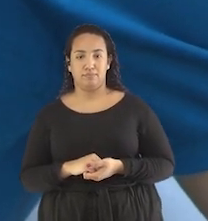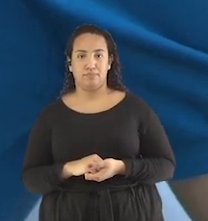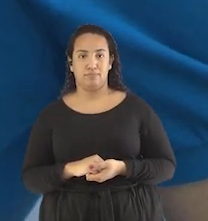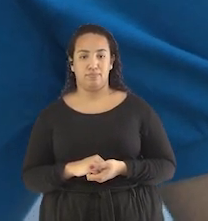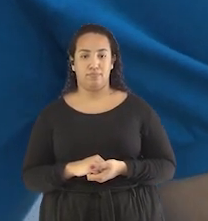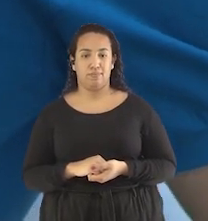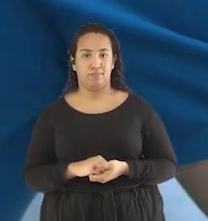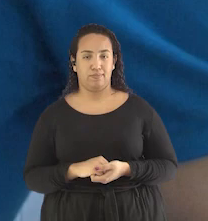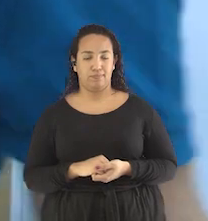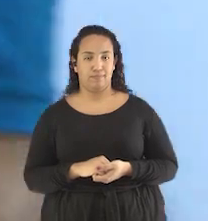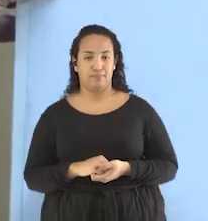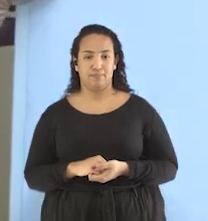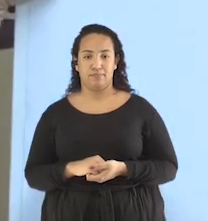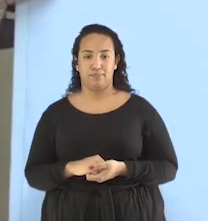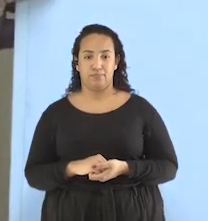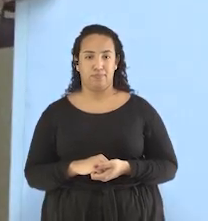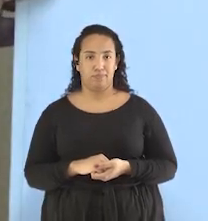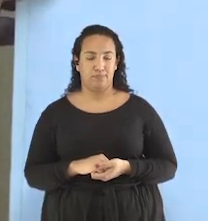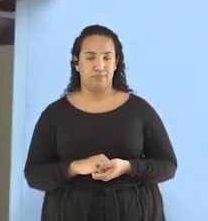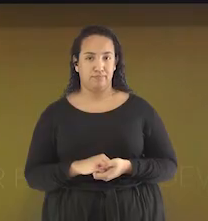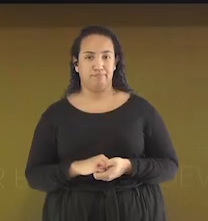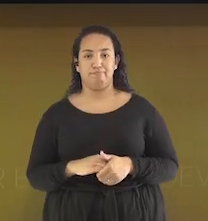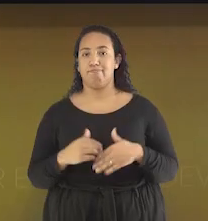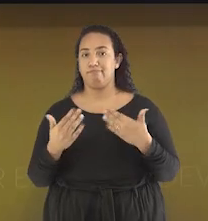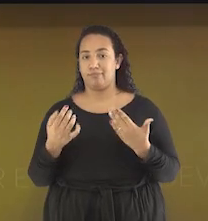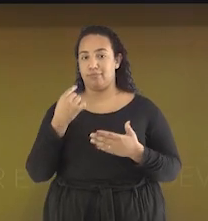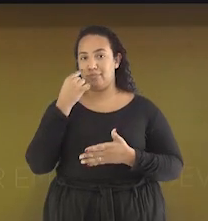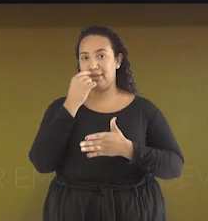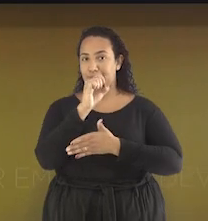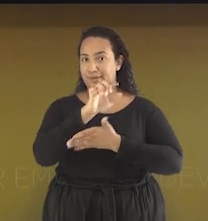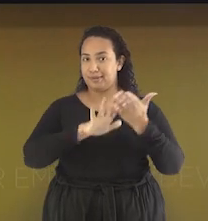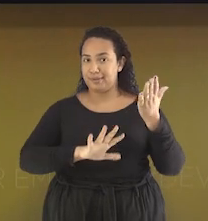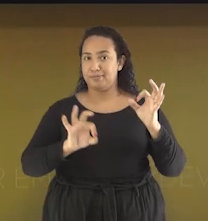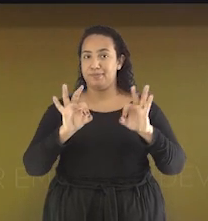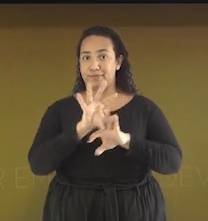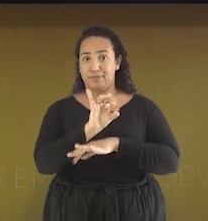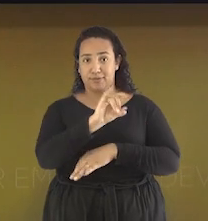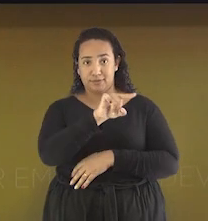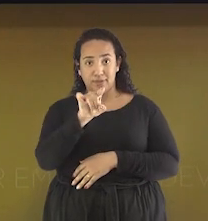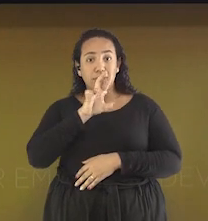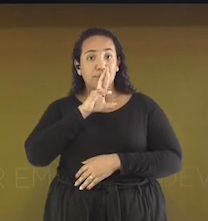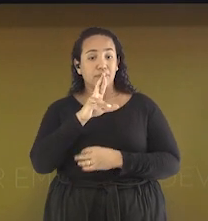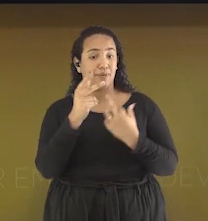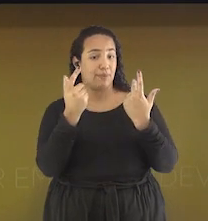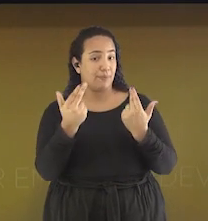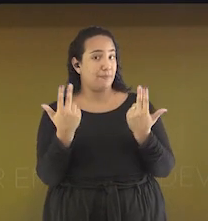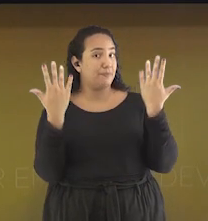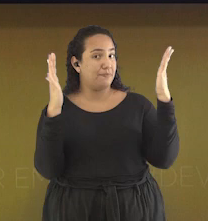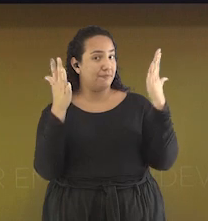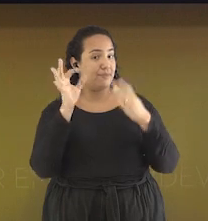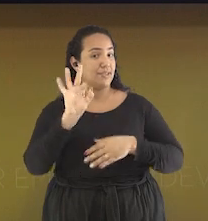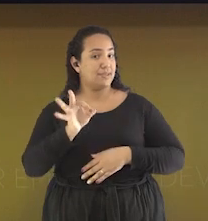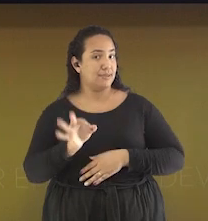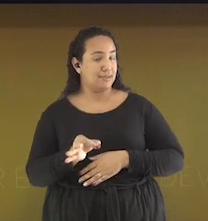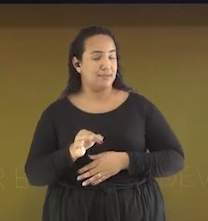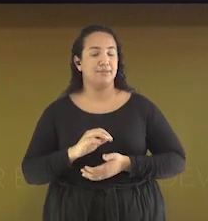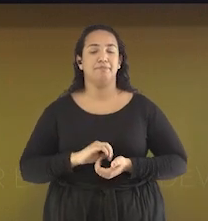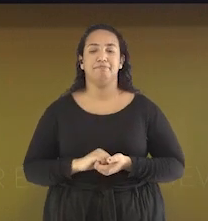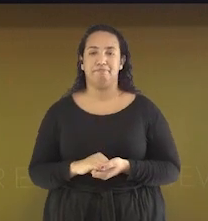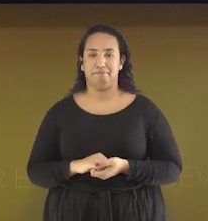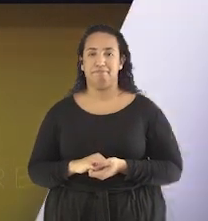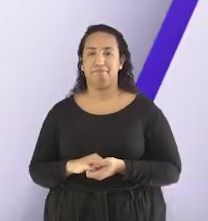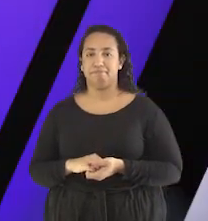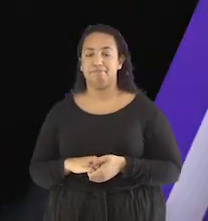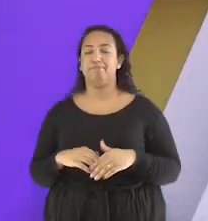décimos. Pronto. E aí completamos então a nossa atividade. Se você respondeu assim, acertou.